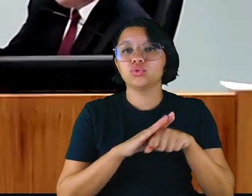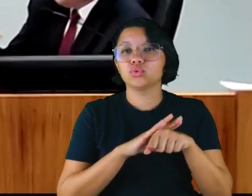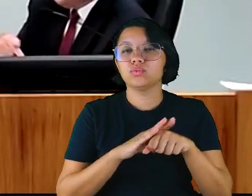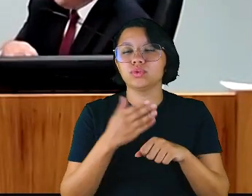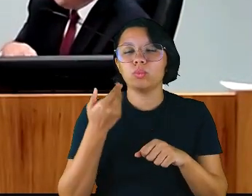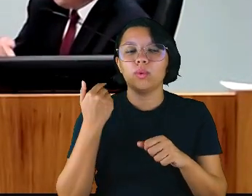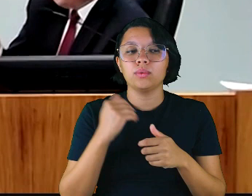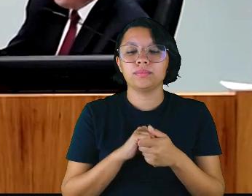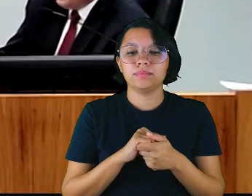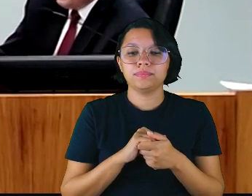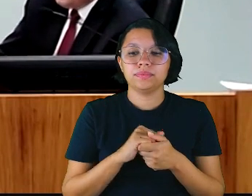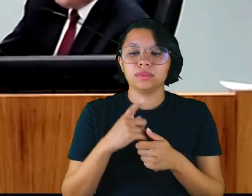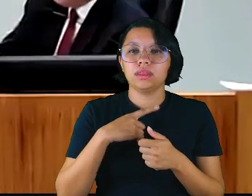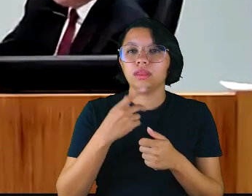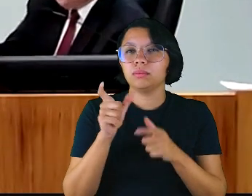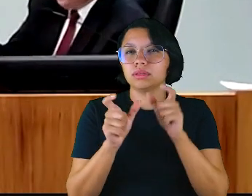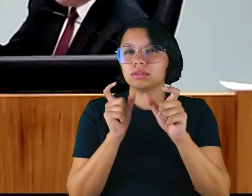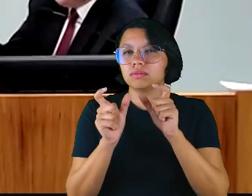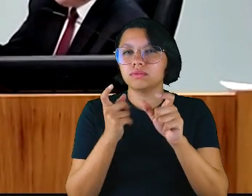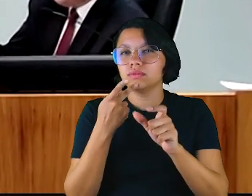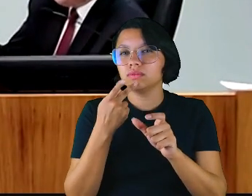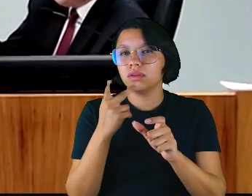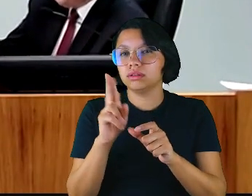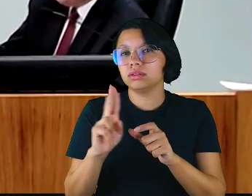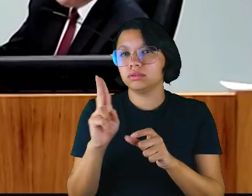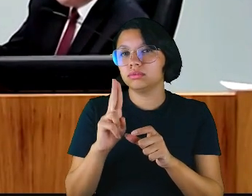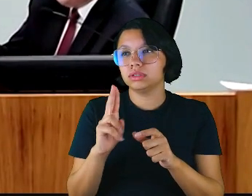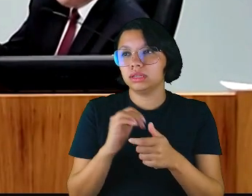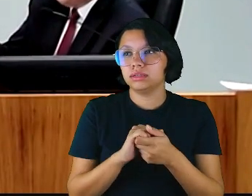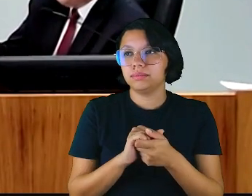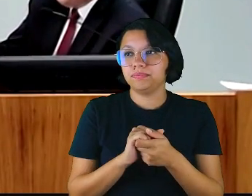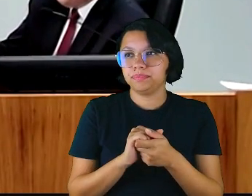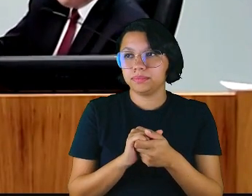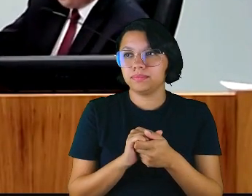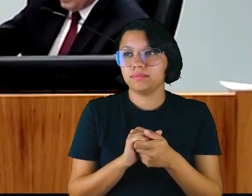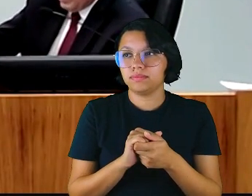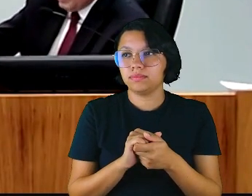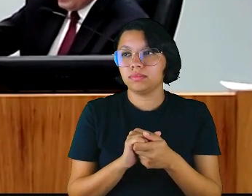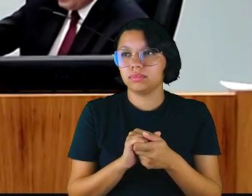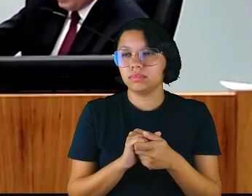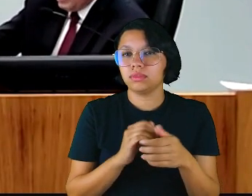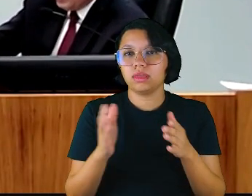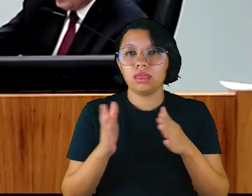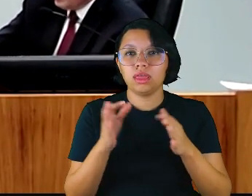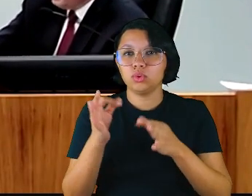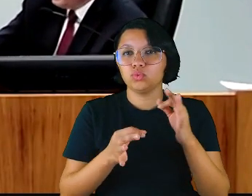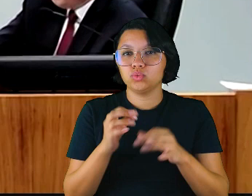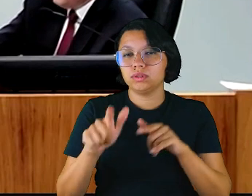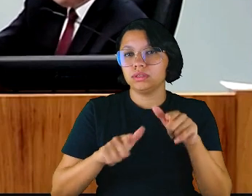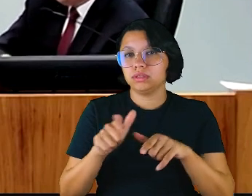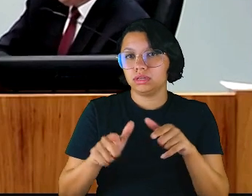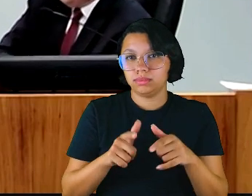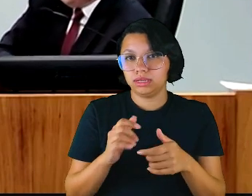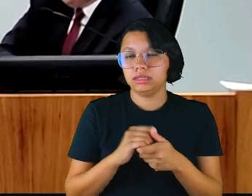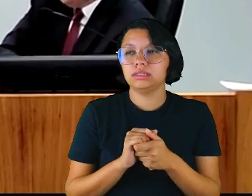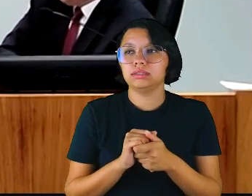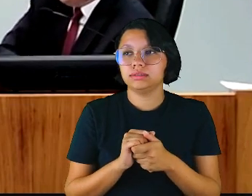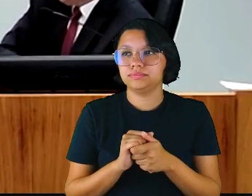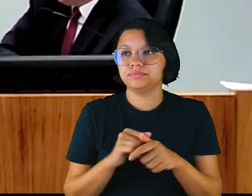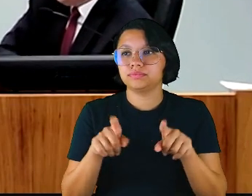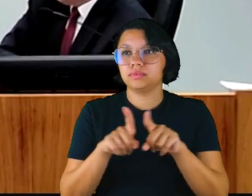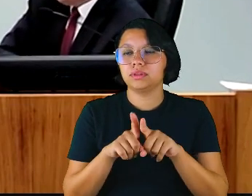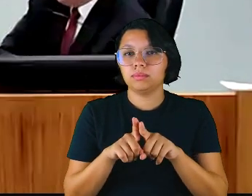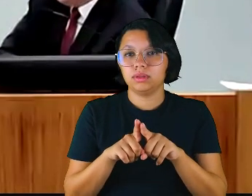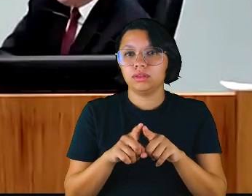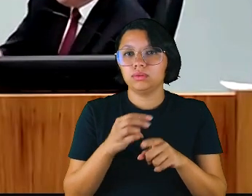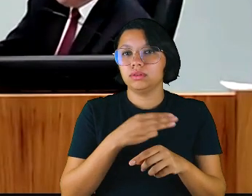gente conversou até há pouco, existem umas expressões que são utilizadas, né, corriqueiramente entre os juízes trabalhistas e também existem